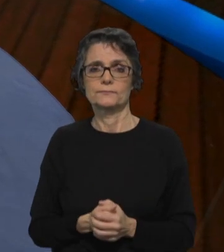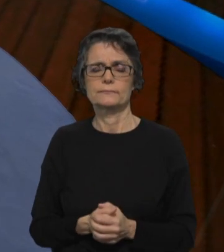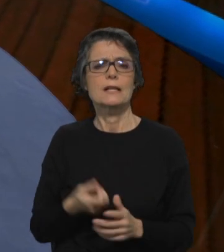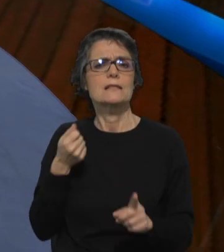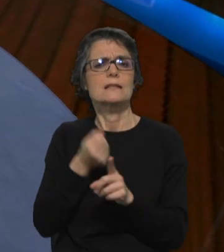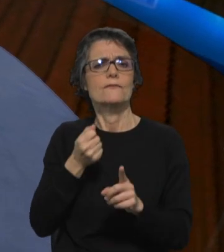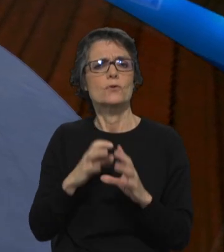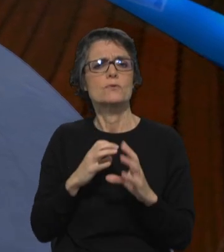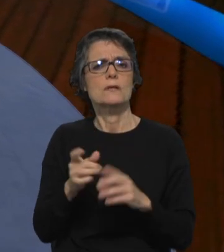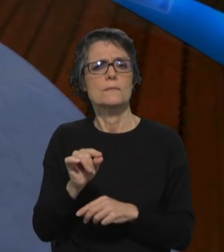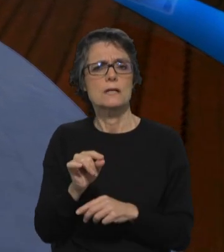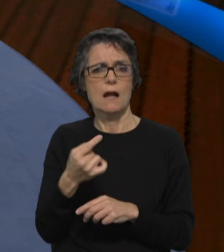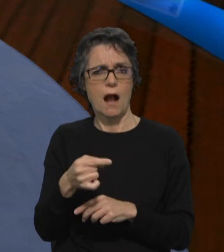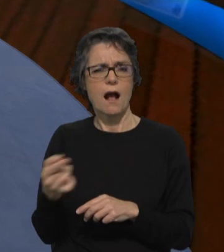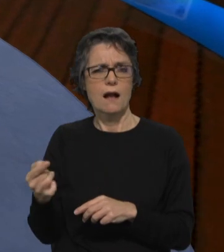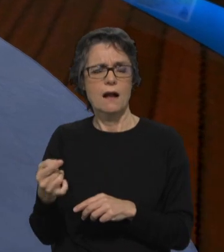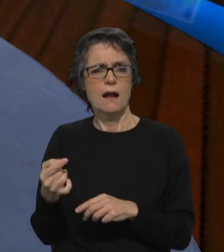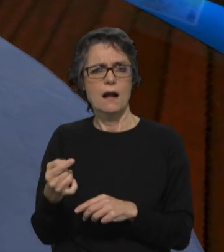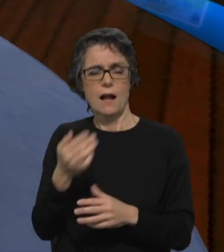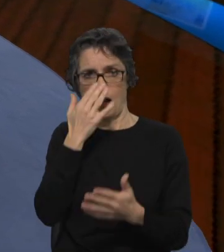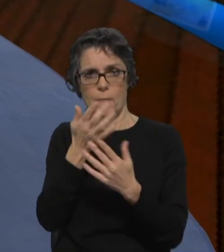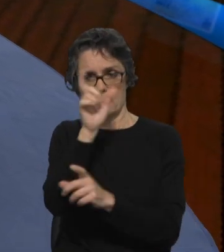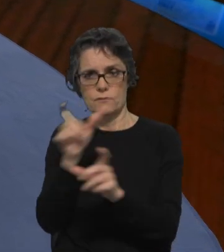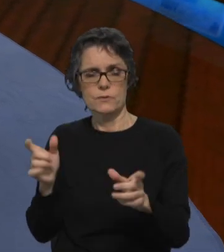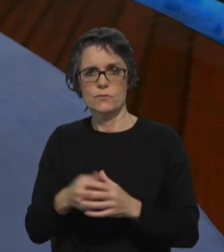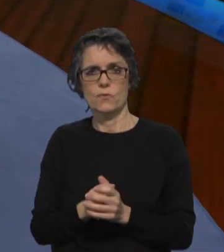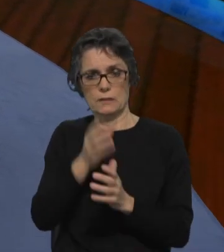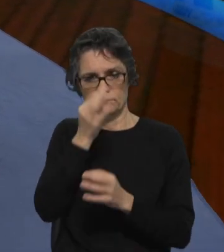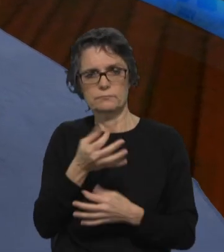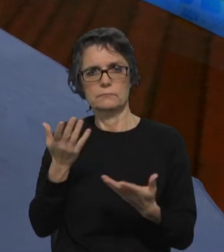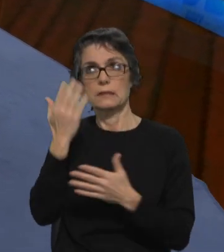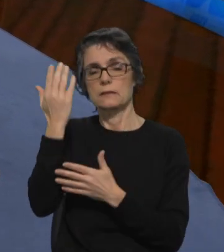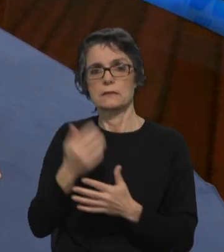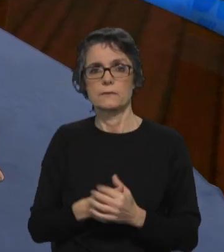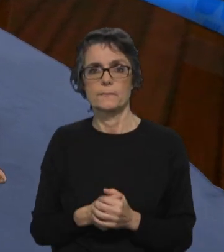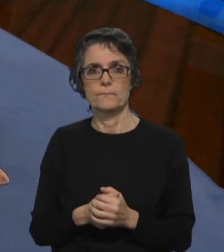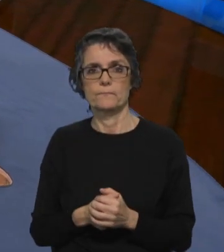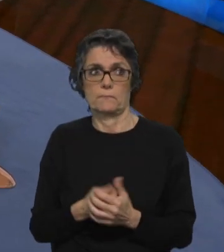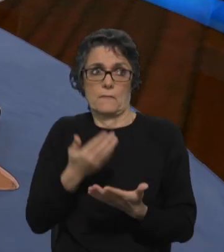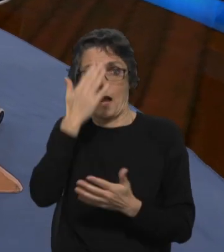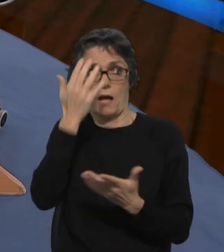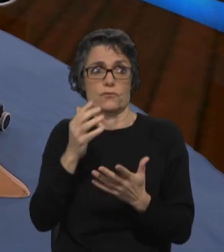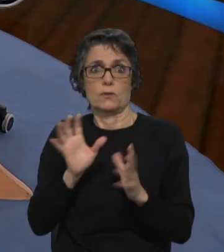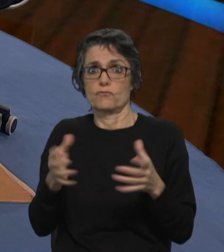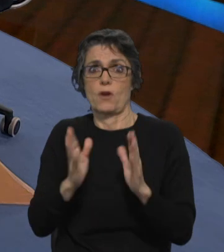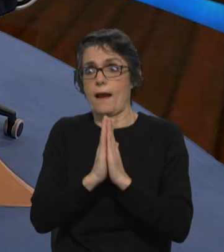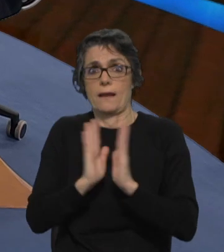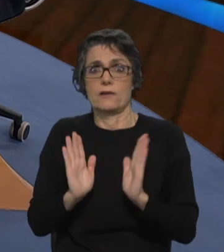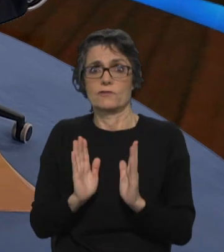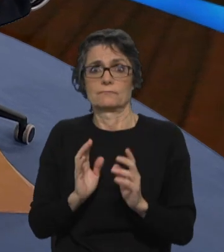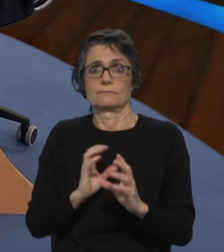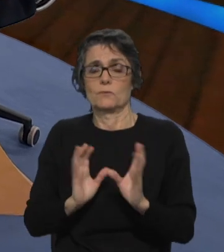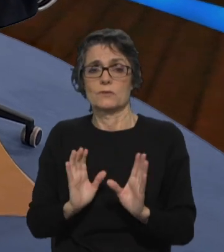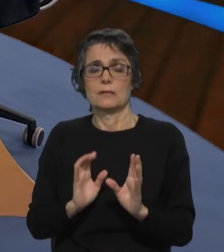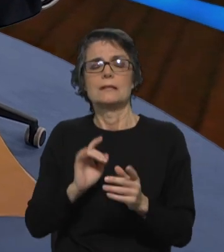de comunicação estendem-se também aos próprios crentes? Eu acho que se estende à Igreja e, portanto, eu não consigo problematizar este assunto. No sentido